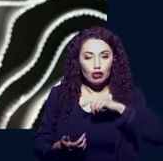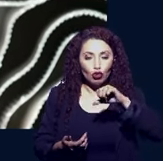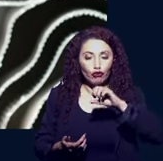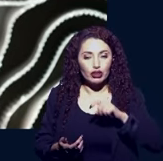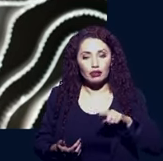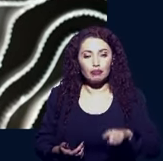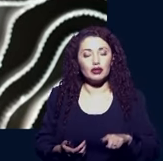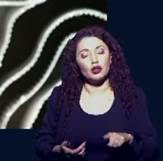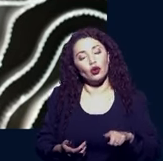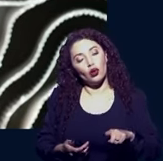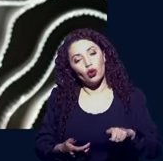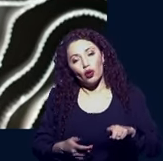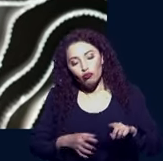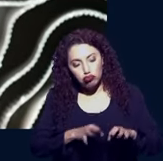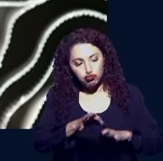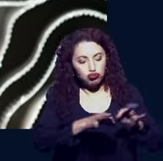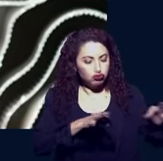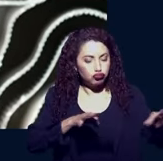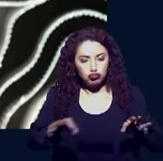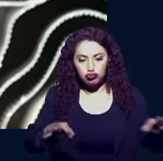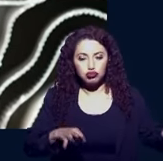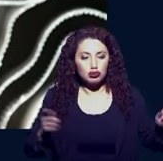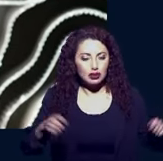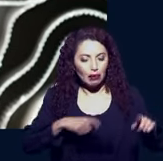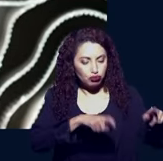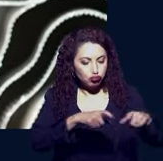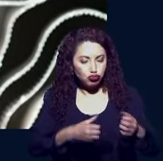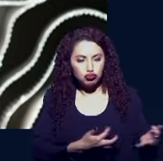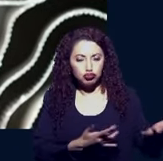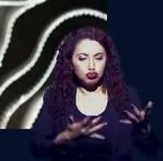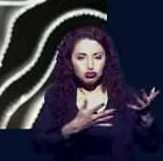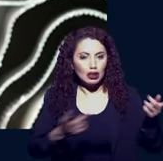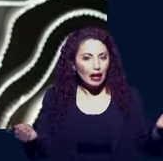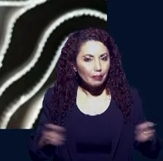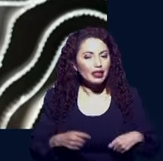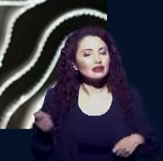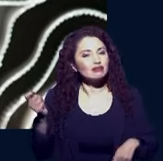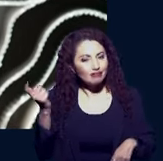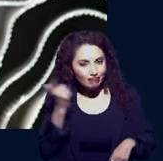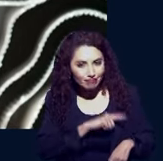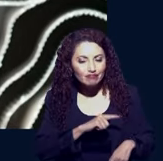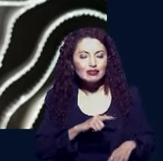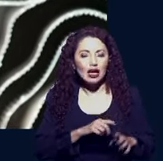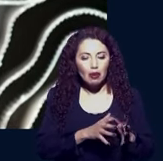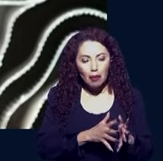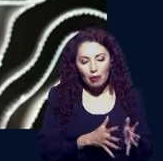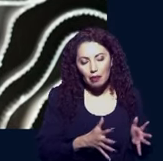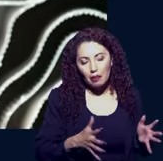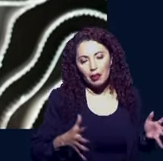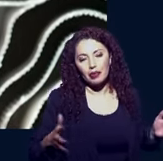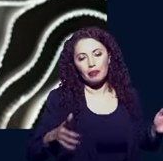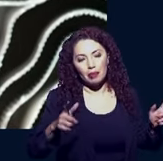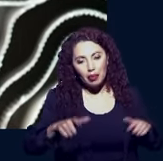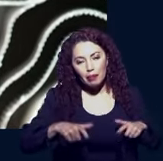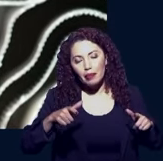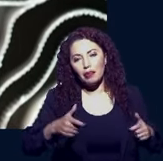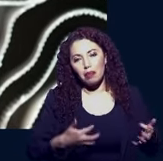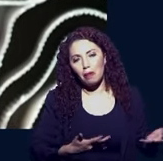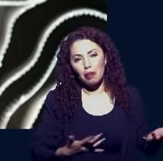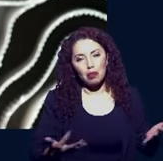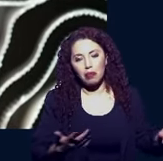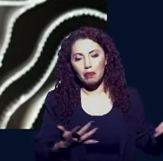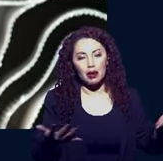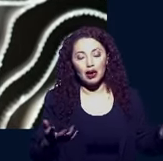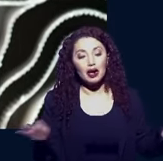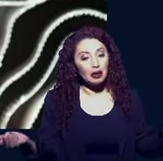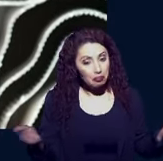planta 12 milhões de hectares de grãos tá aumentando produtividade tem capacidade de converter mais áreas à medida que você intensifica a pastagem aumentar a produtividade na